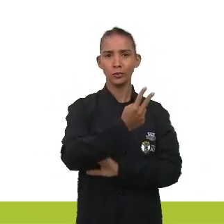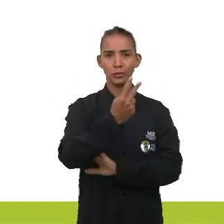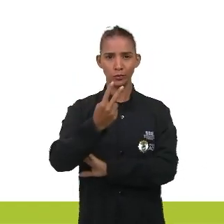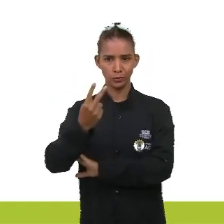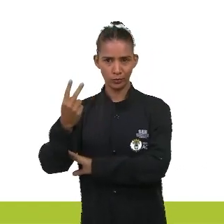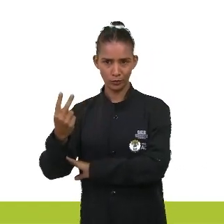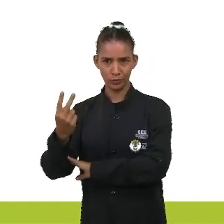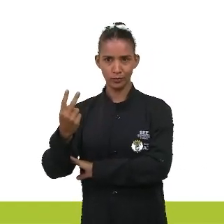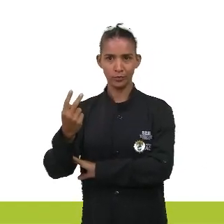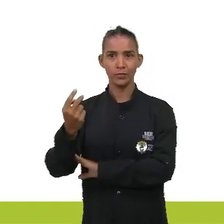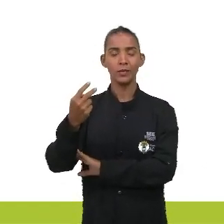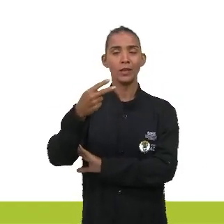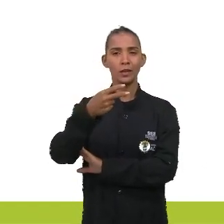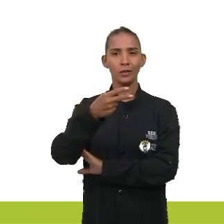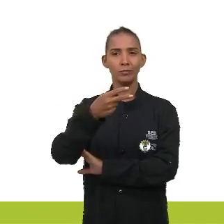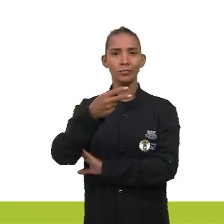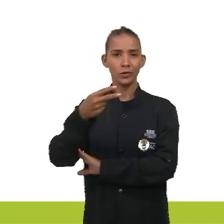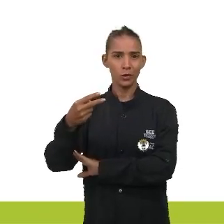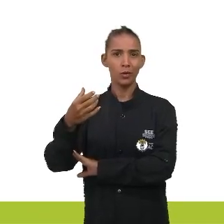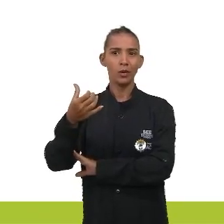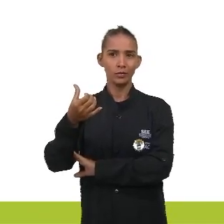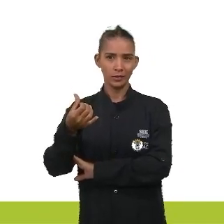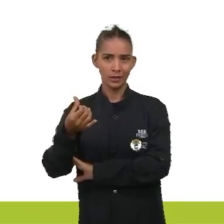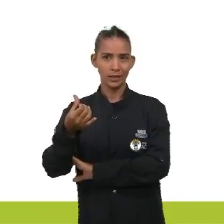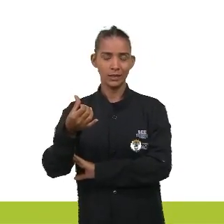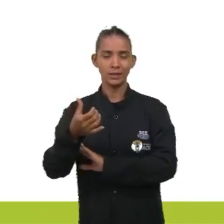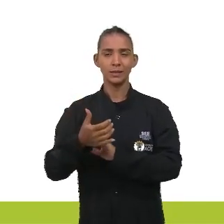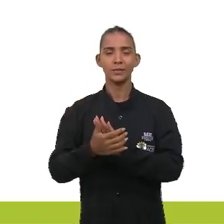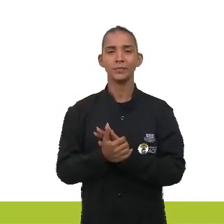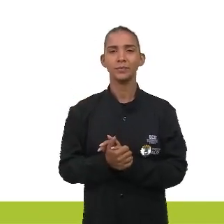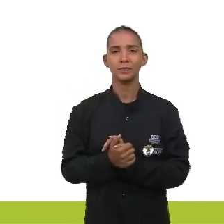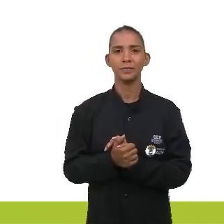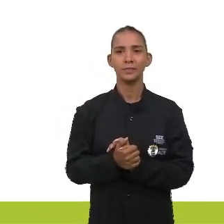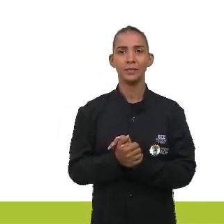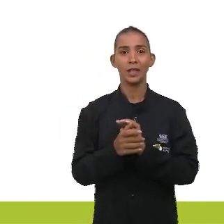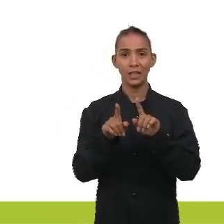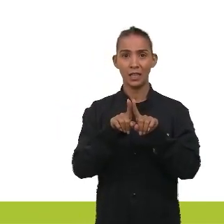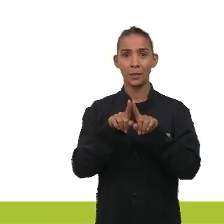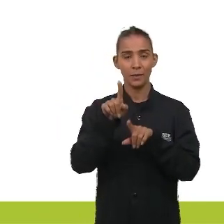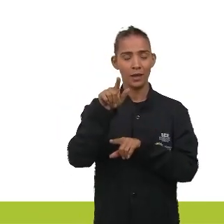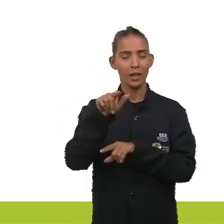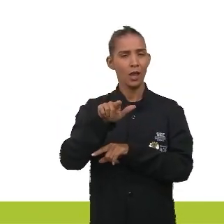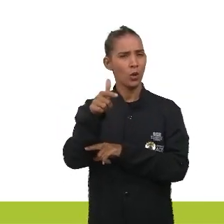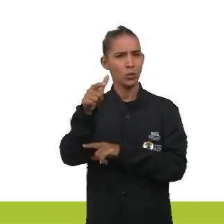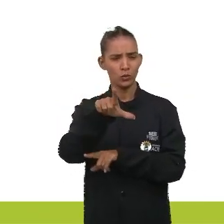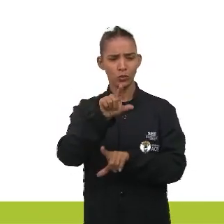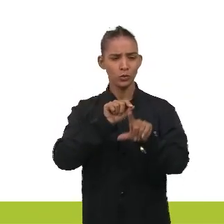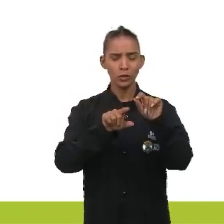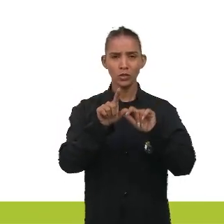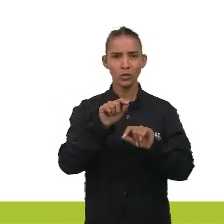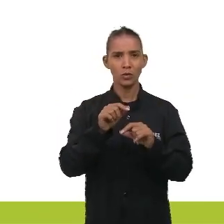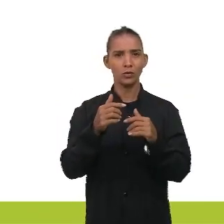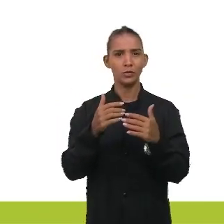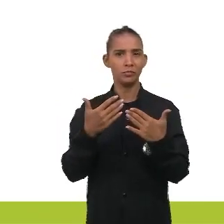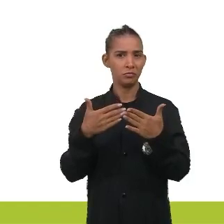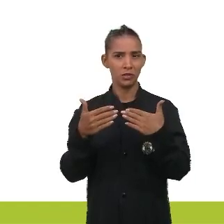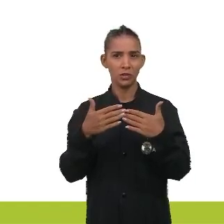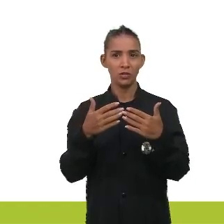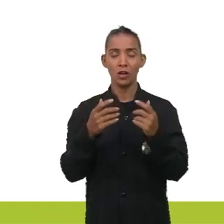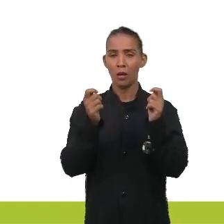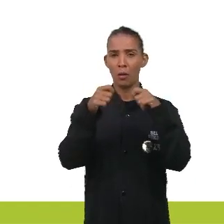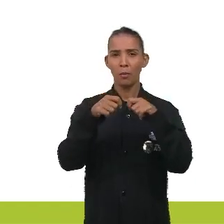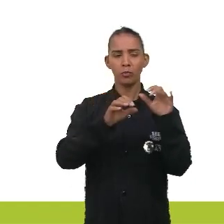de. E mais duas casas com essa outra última cor. Isso aqui também é outra solução. Aqui você já percebeu que a gente